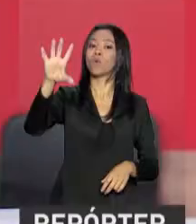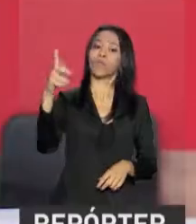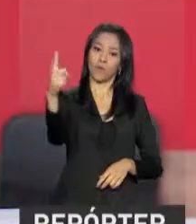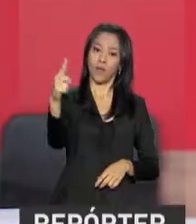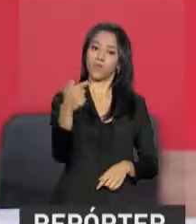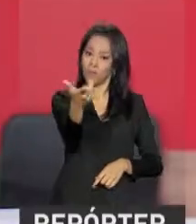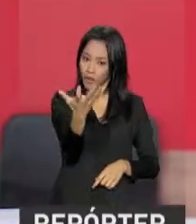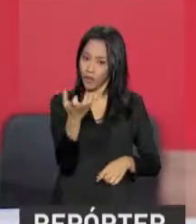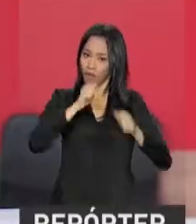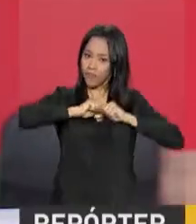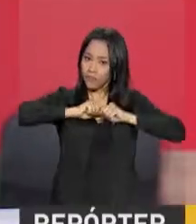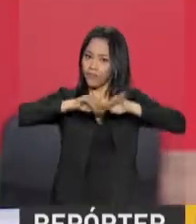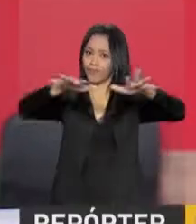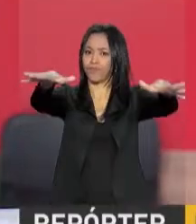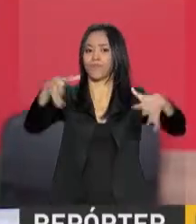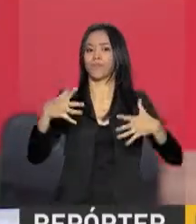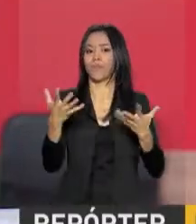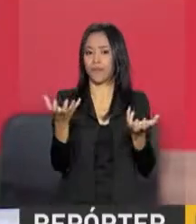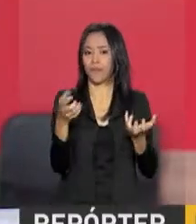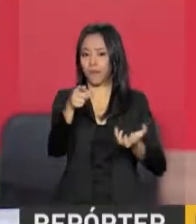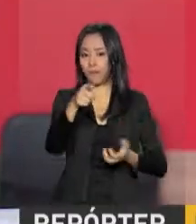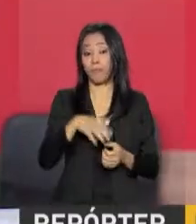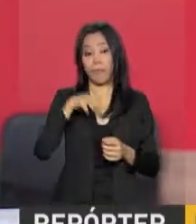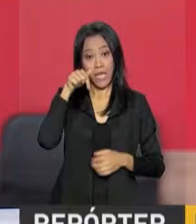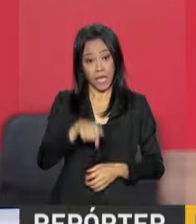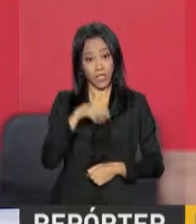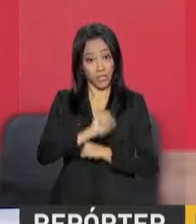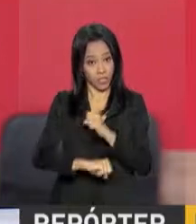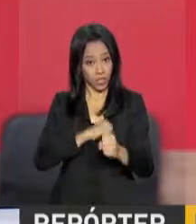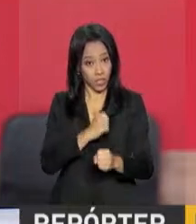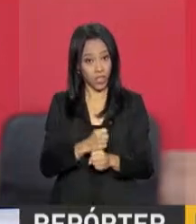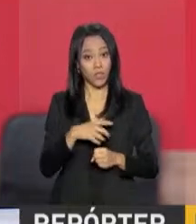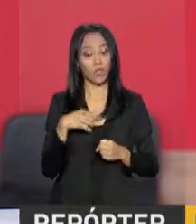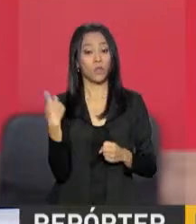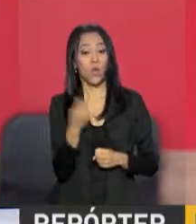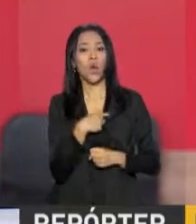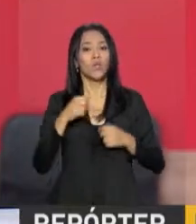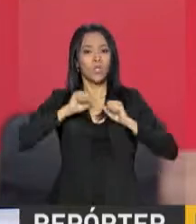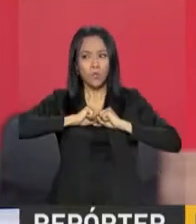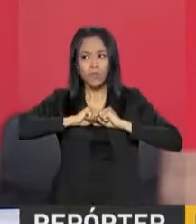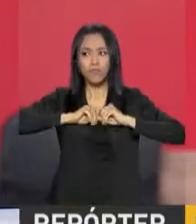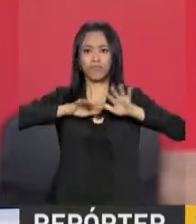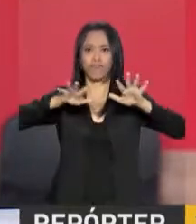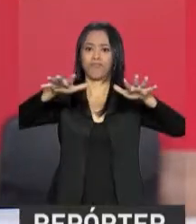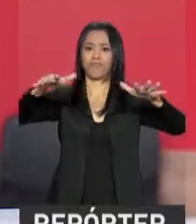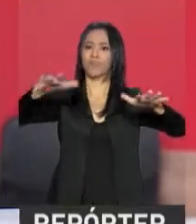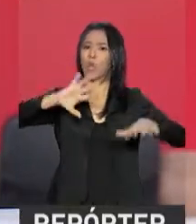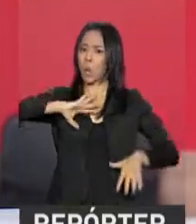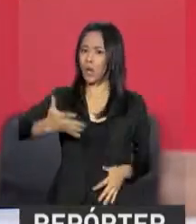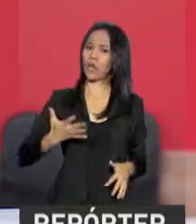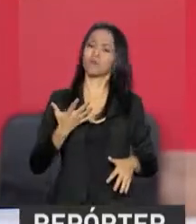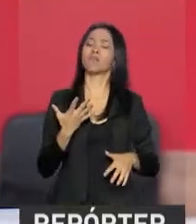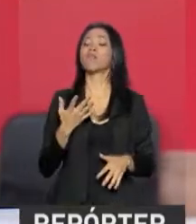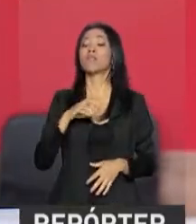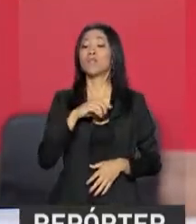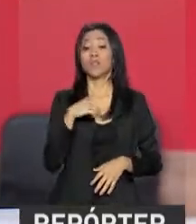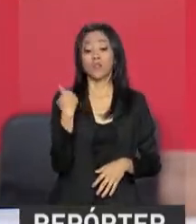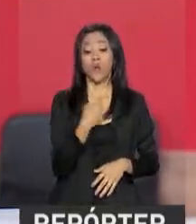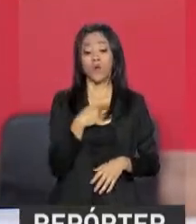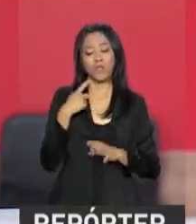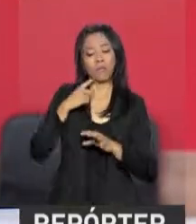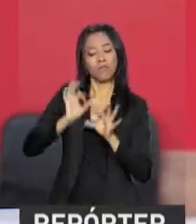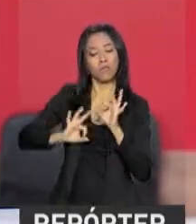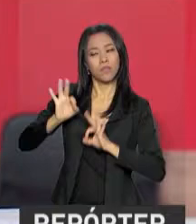este ano particularmente a gente está fazendo uma expansão mais audaciosa então nosso planejamento